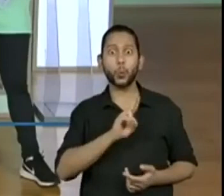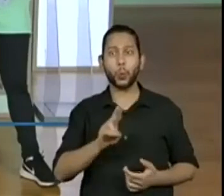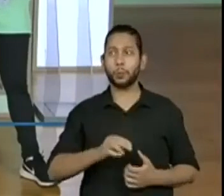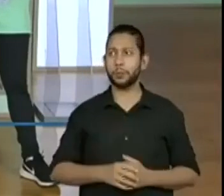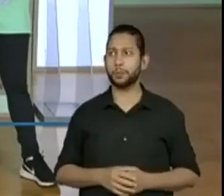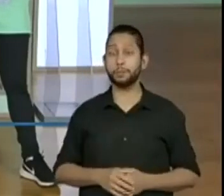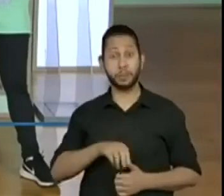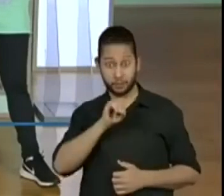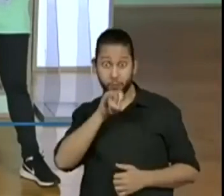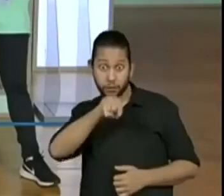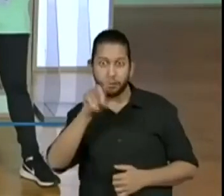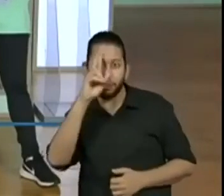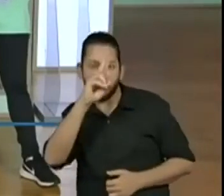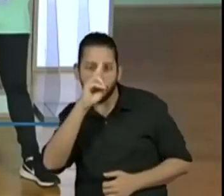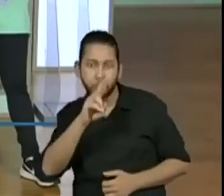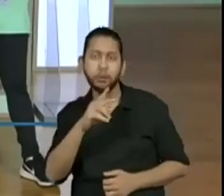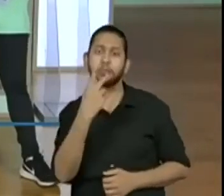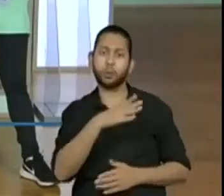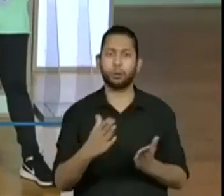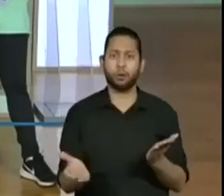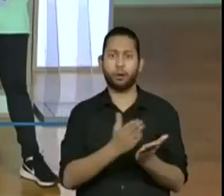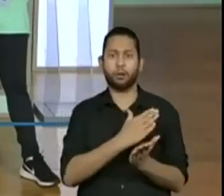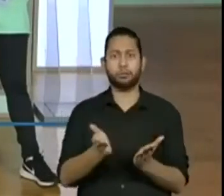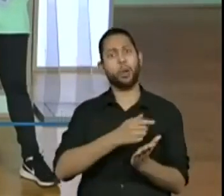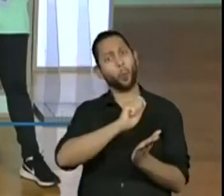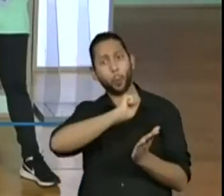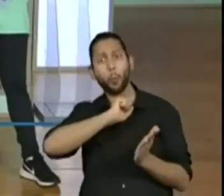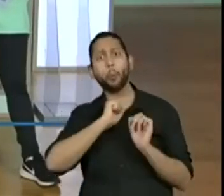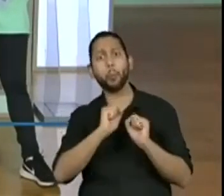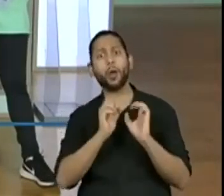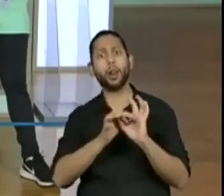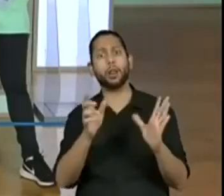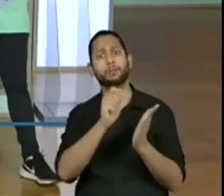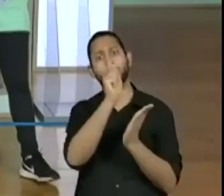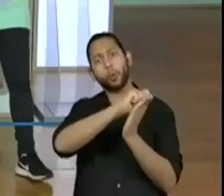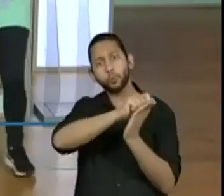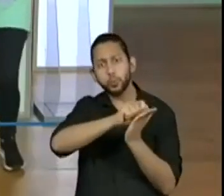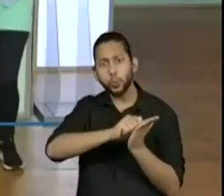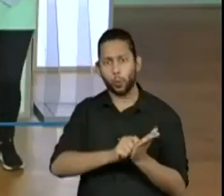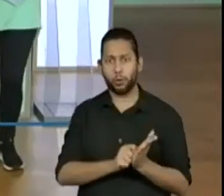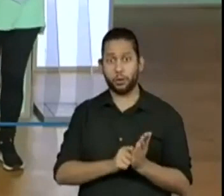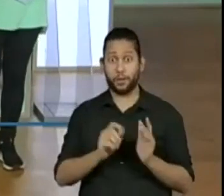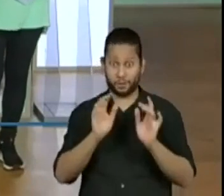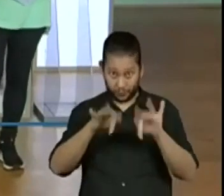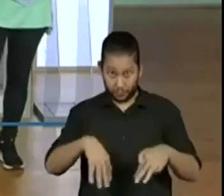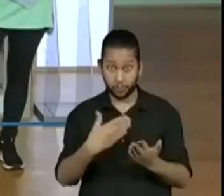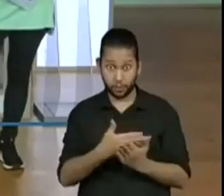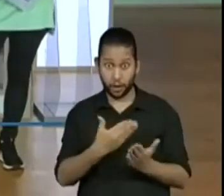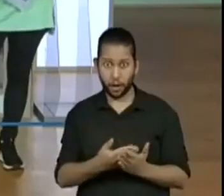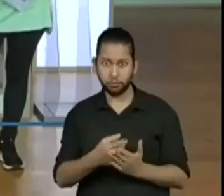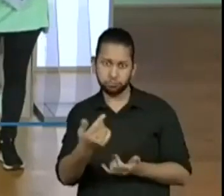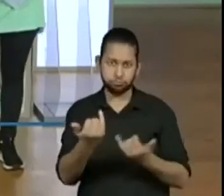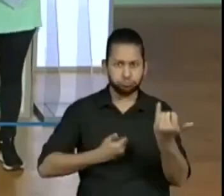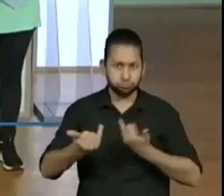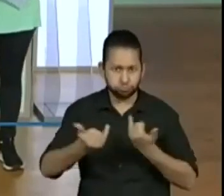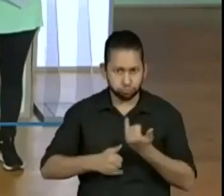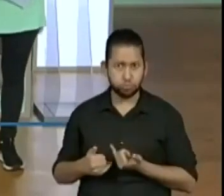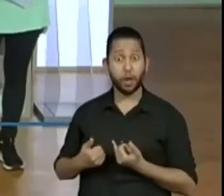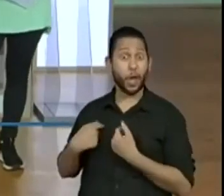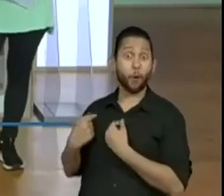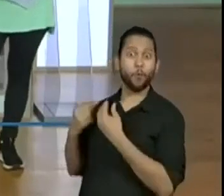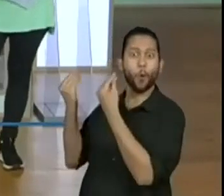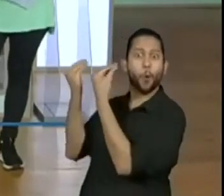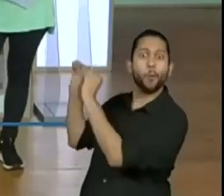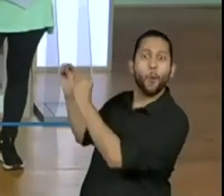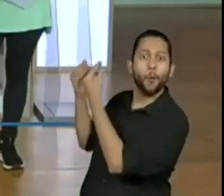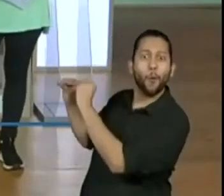no seu caderno, porque no final da aula nós vamos fazer uma lista com os contos conhecidos. Então, vai guardando aí o